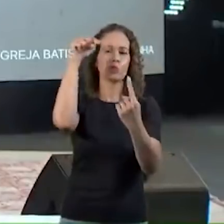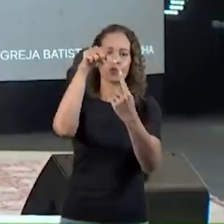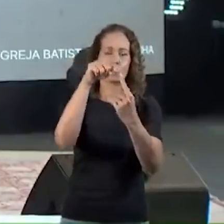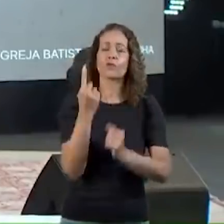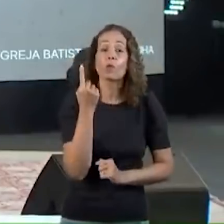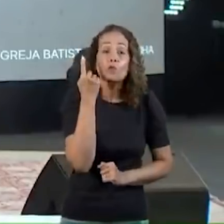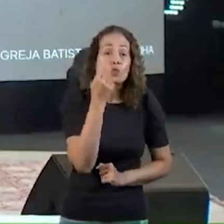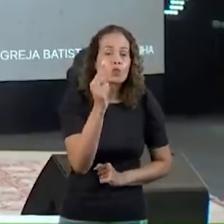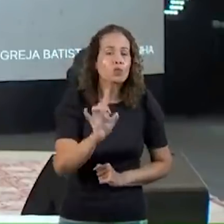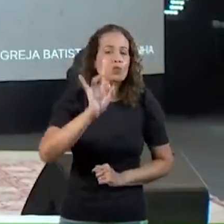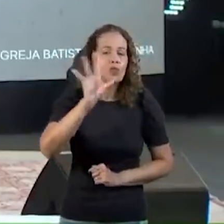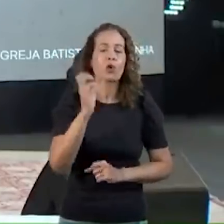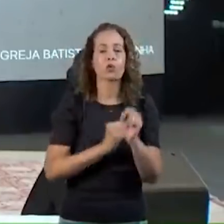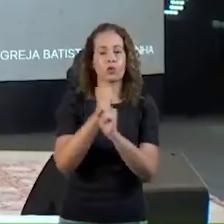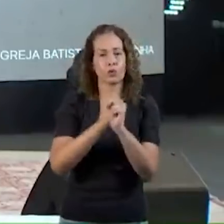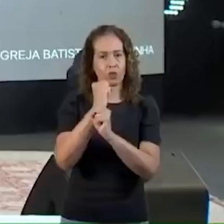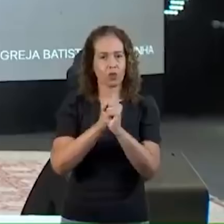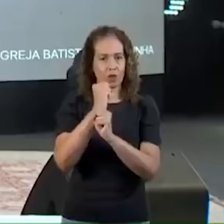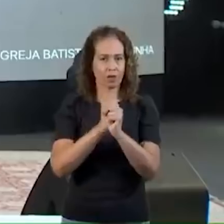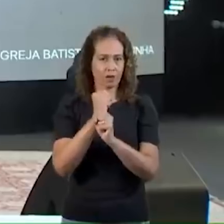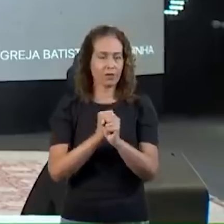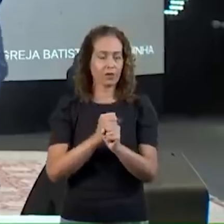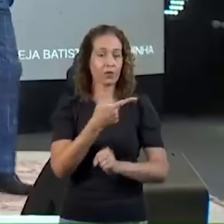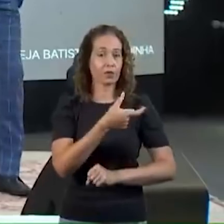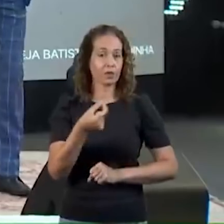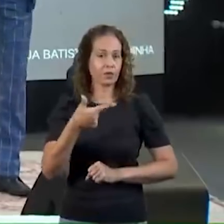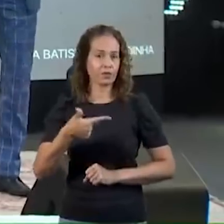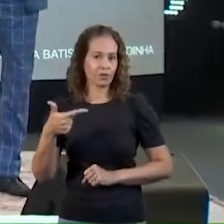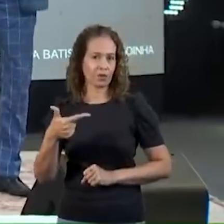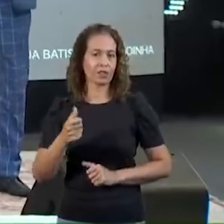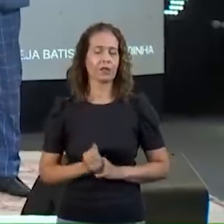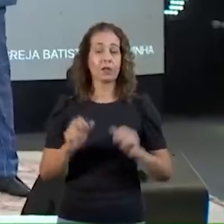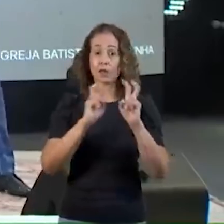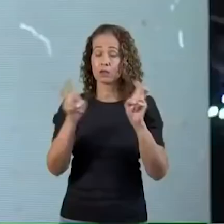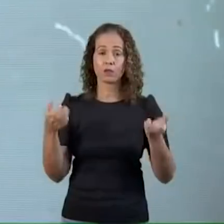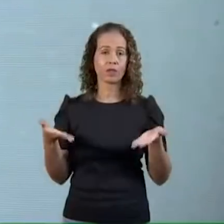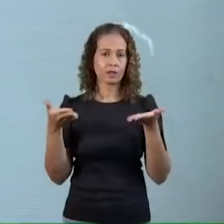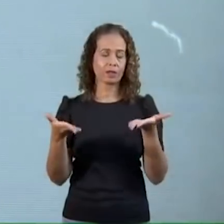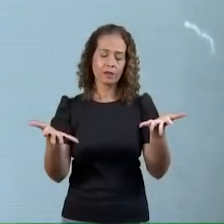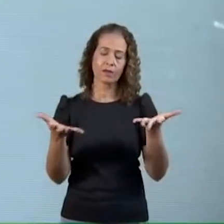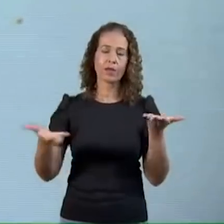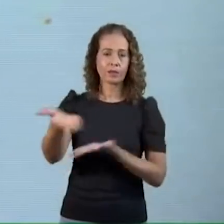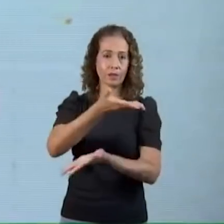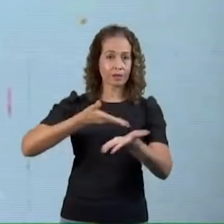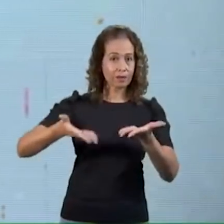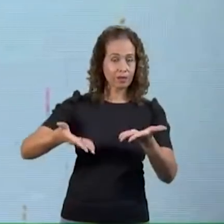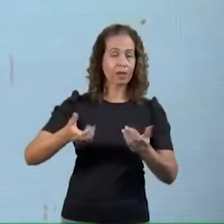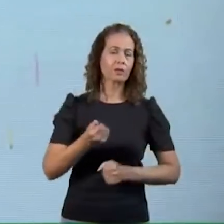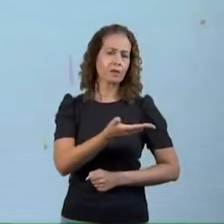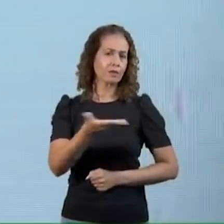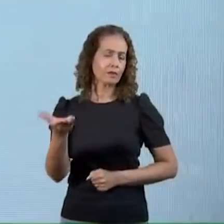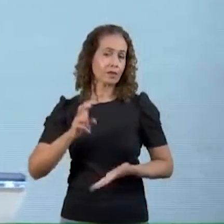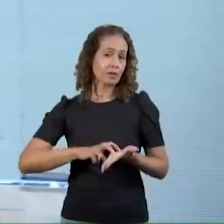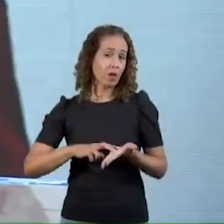Um alvo só para o ano de 2022. E é sobre isso que eu quero compartilhar com você aqui nessa manhã, porque